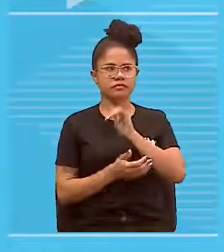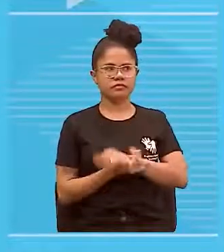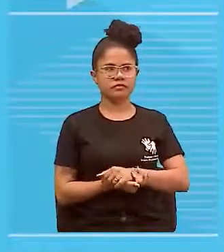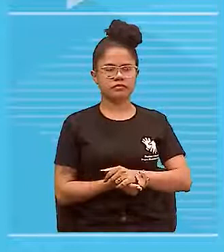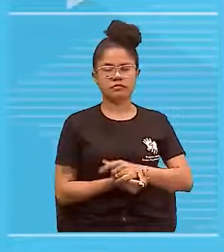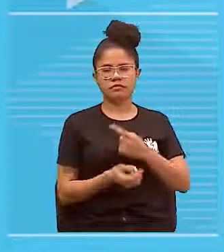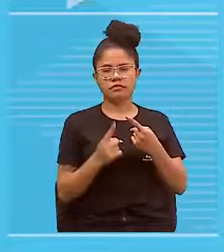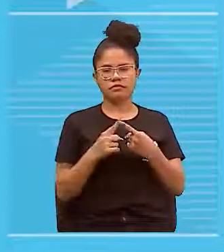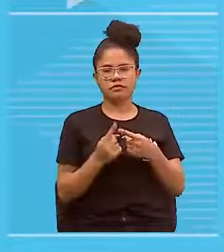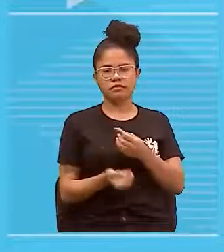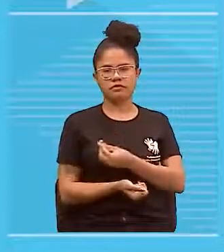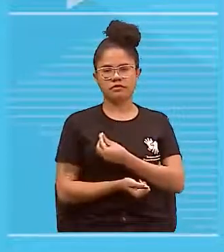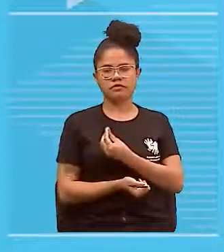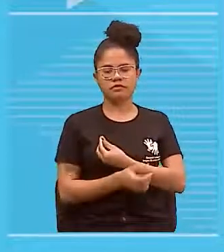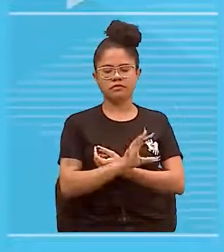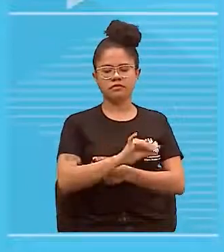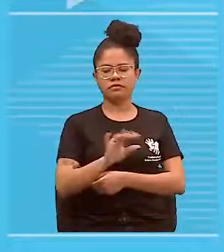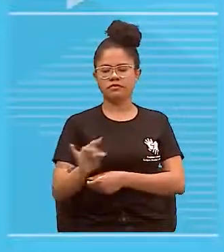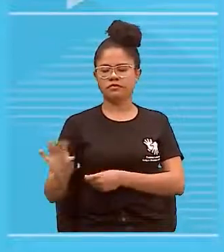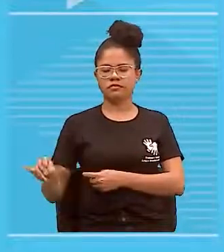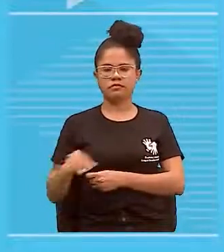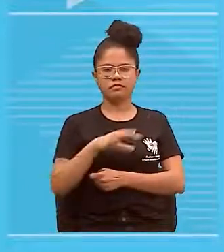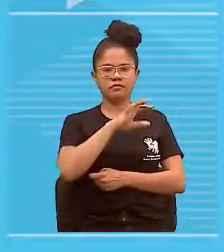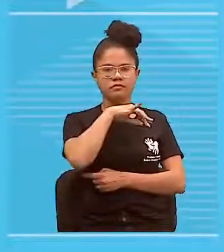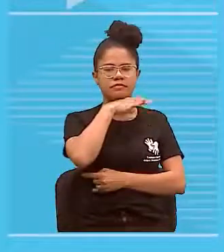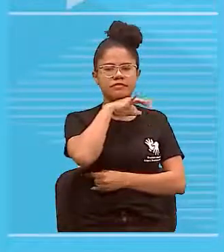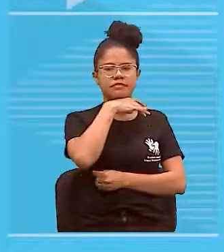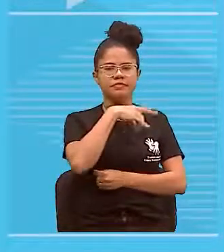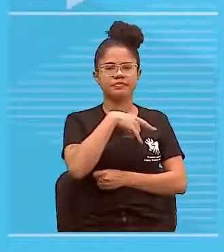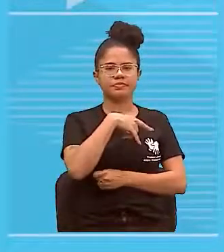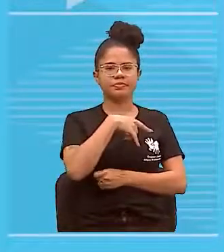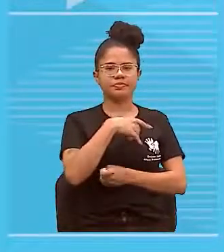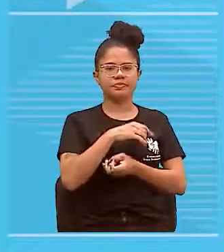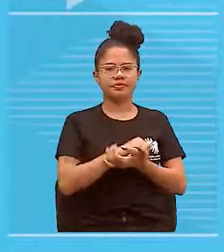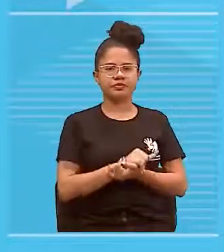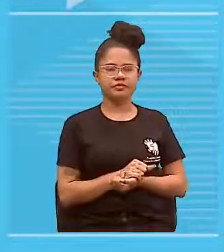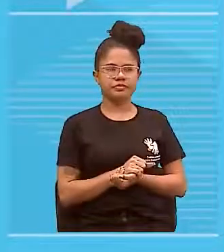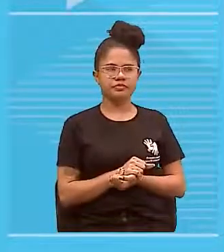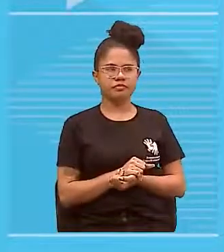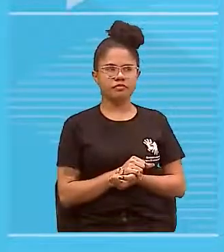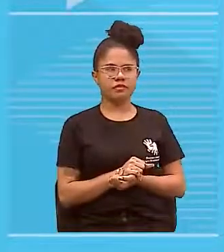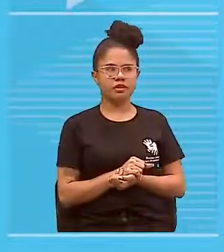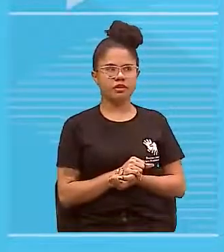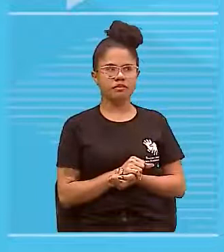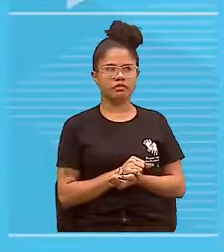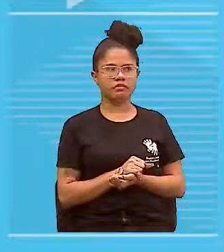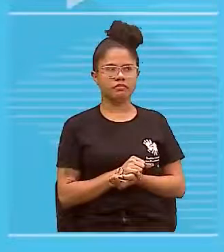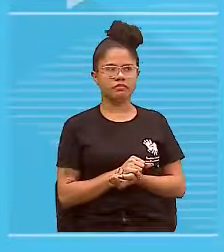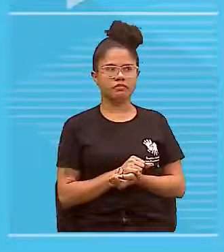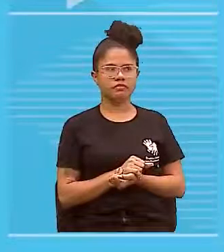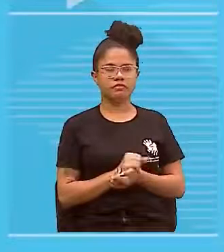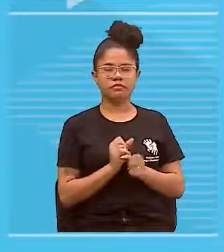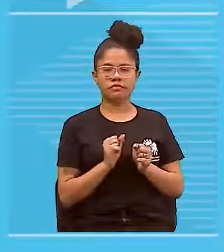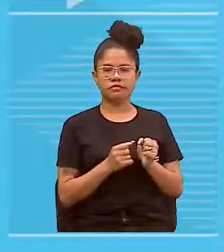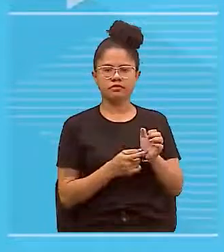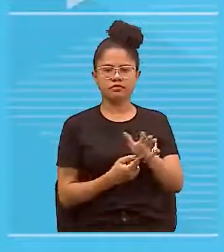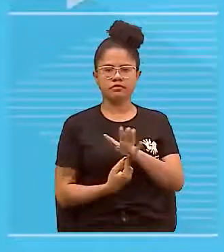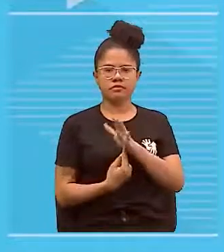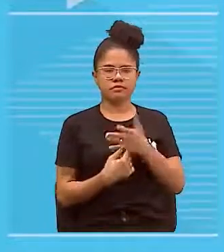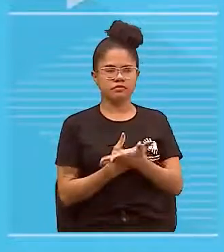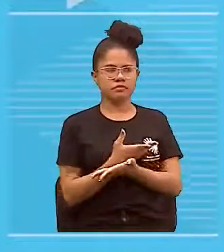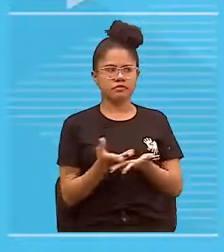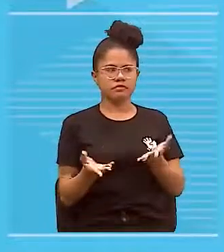e particular que cada espécie explora no hábitat. Então, o que é que eu posso mostrar aqui para vocês? Esse